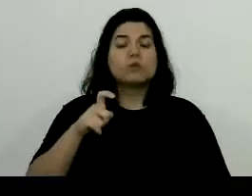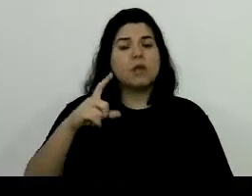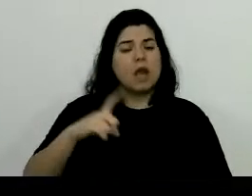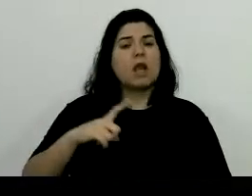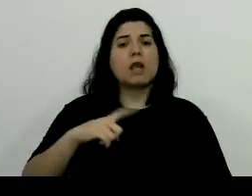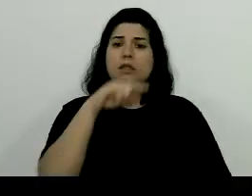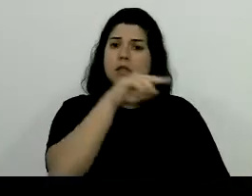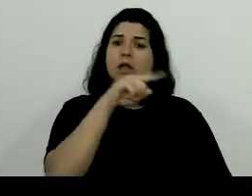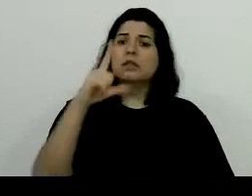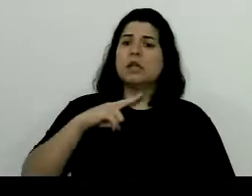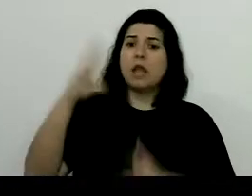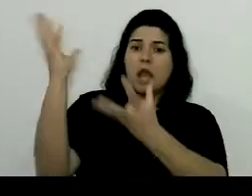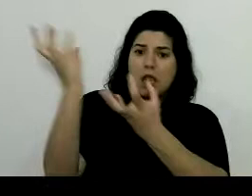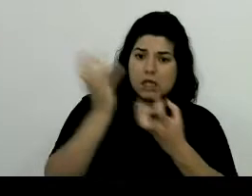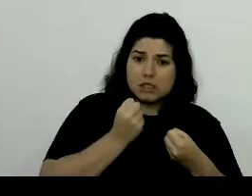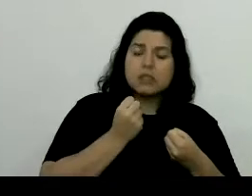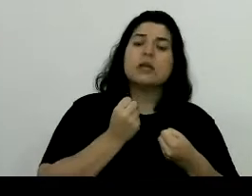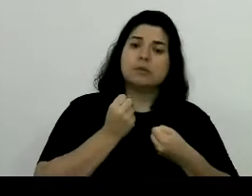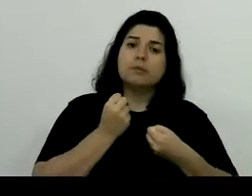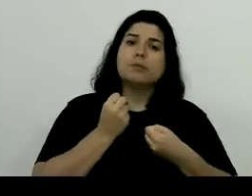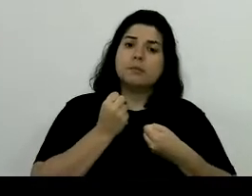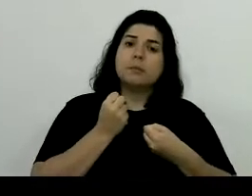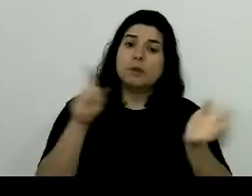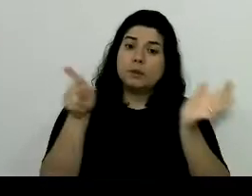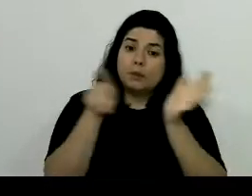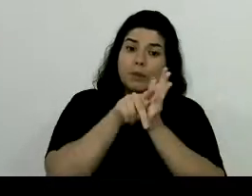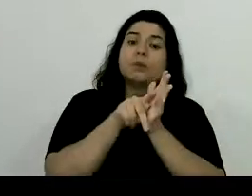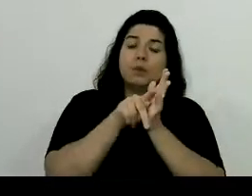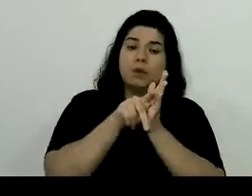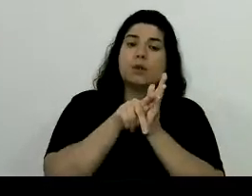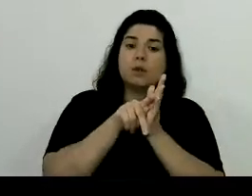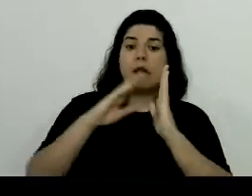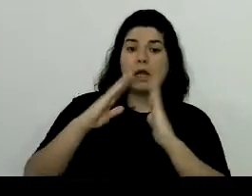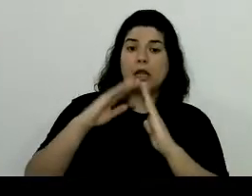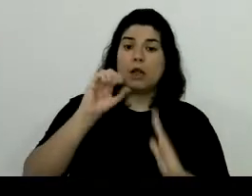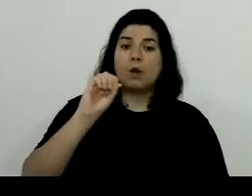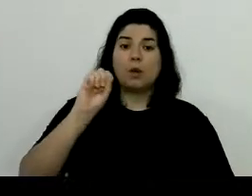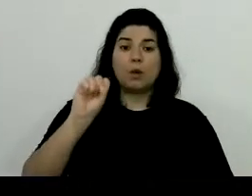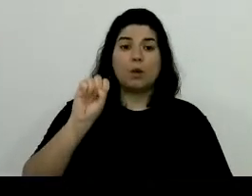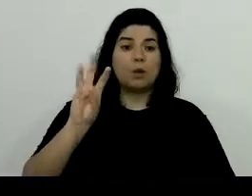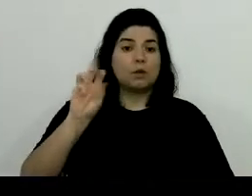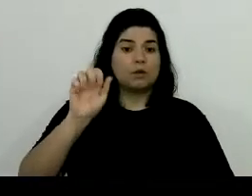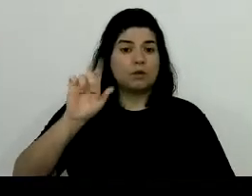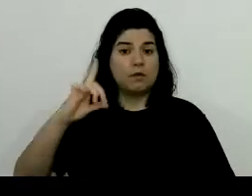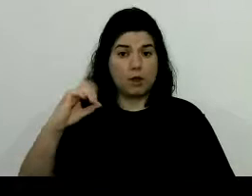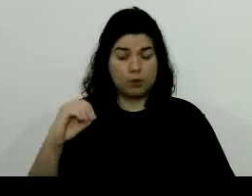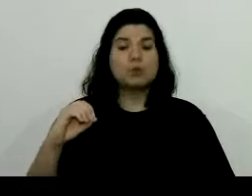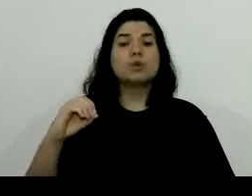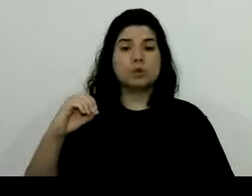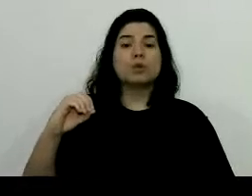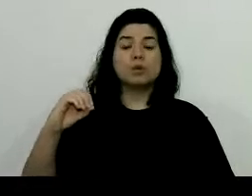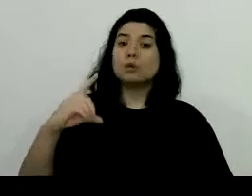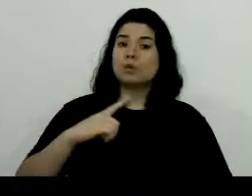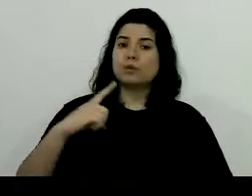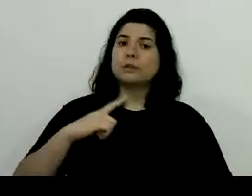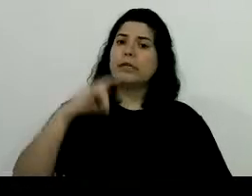arquivos históricos da Fundação Oswaldo Cruz. E ela, como a Casa de Oswaldo Cruz é uma instituição de guarda de arquivo e também